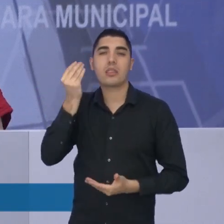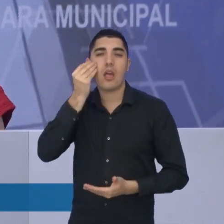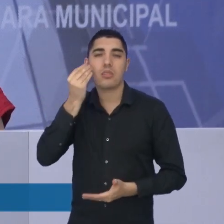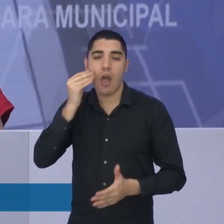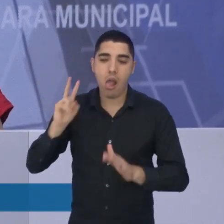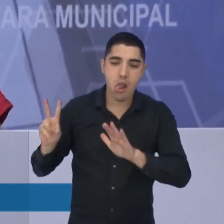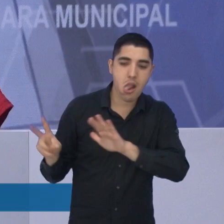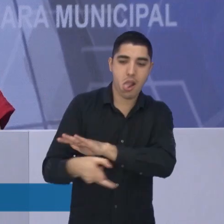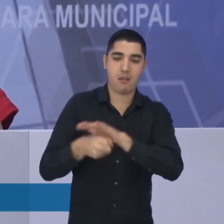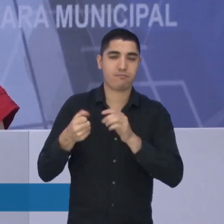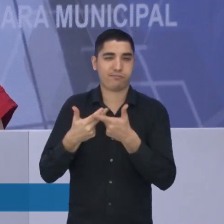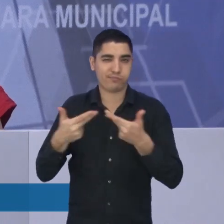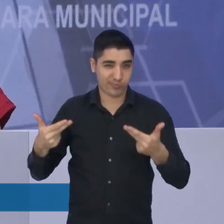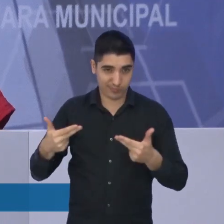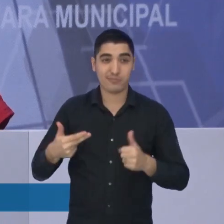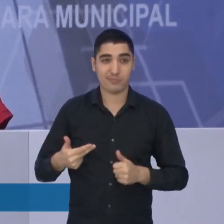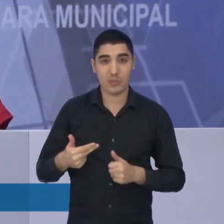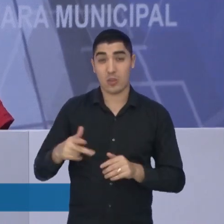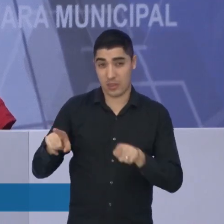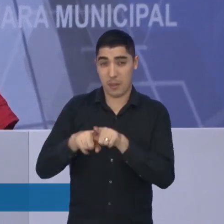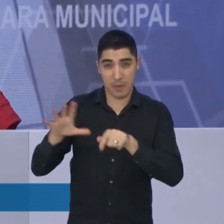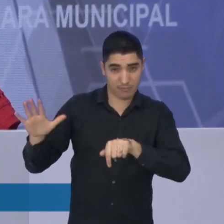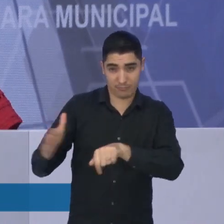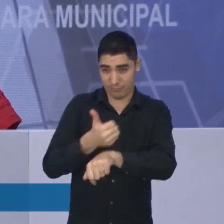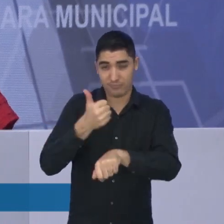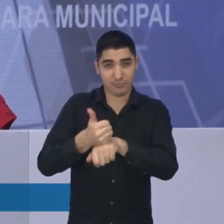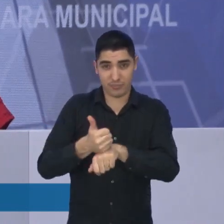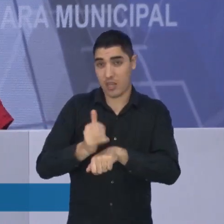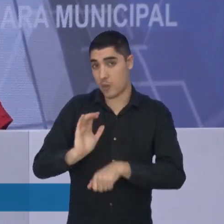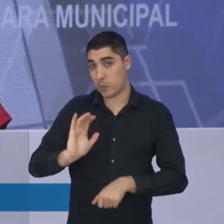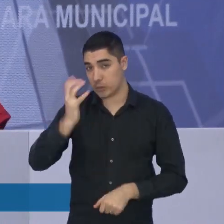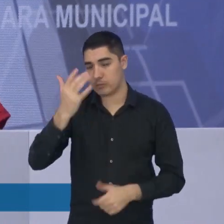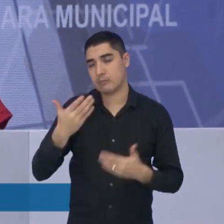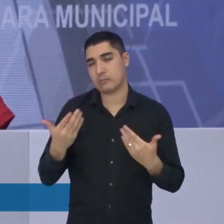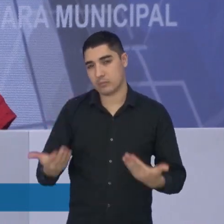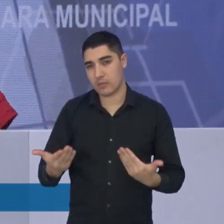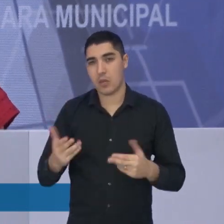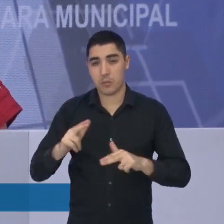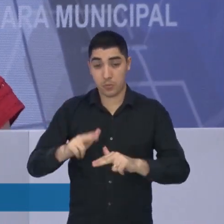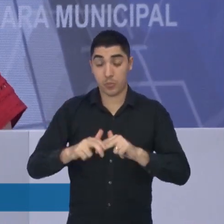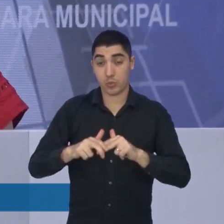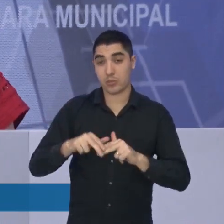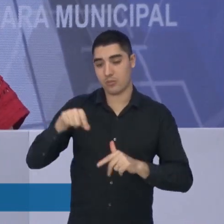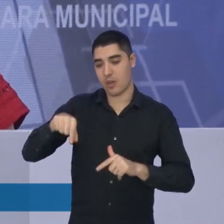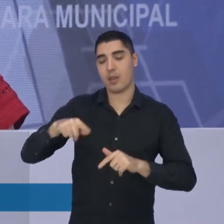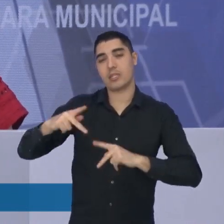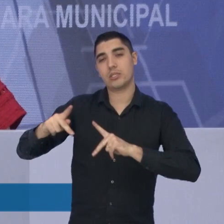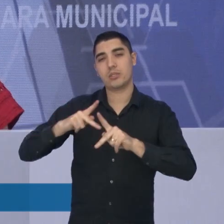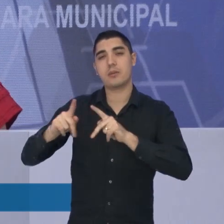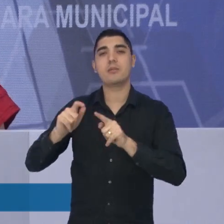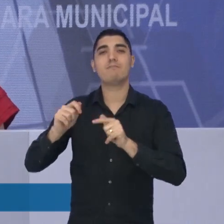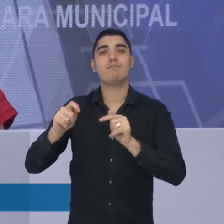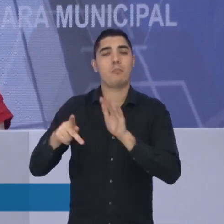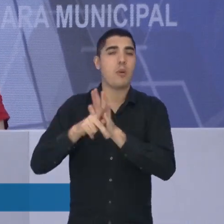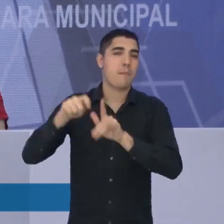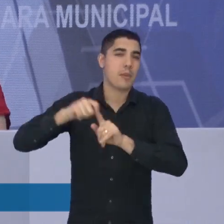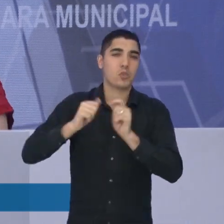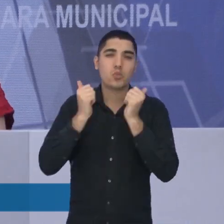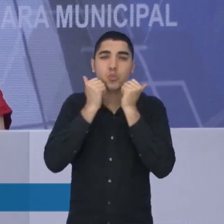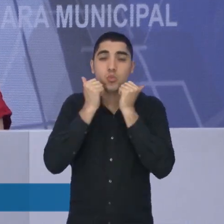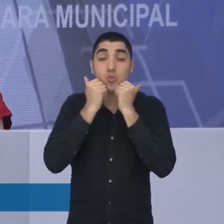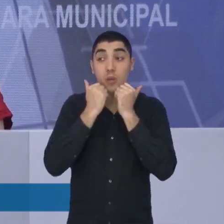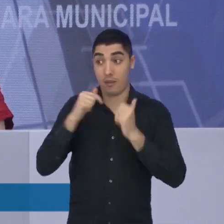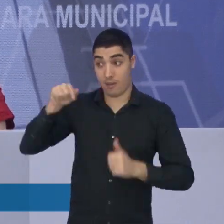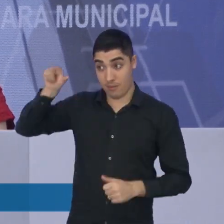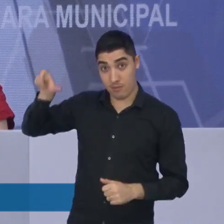livro foi lançado durante um evento aqui na Câmara de São José dos Campos, em julho. No mesmo mês, Fernanda participou